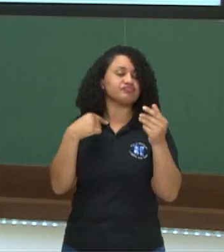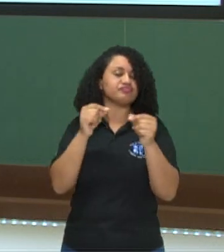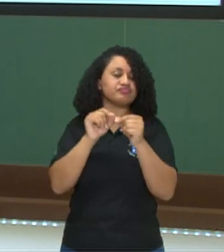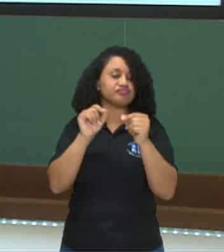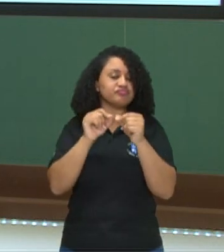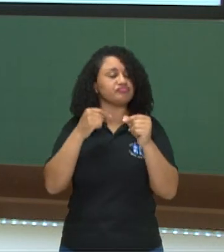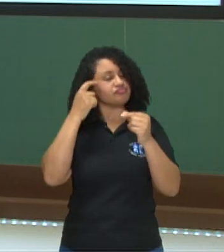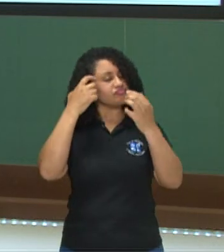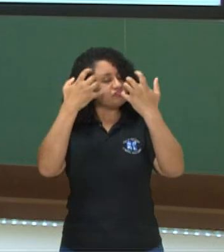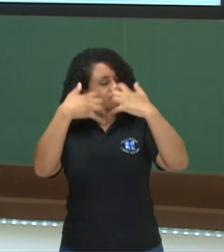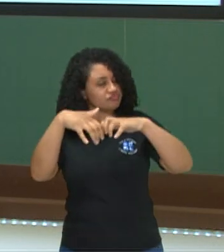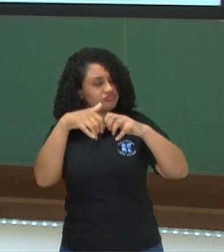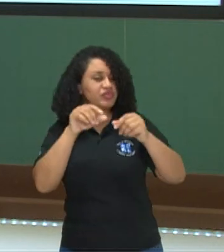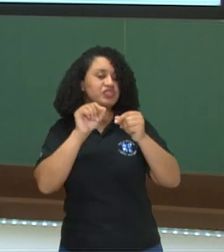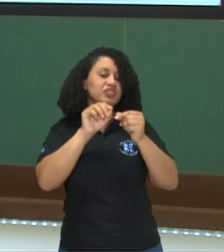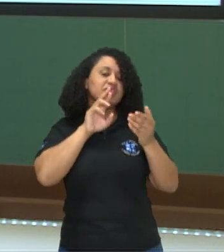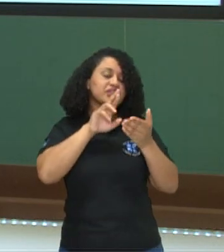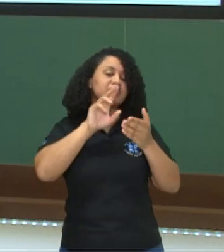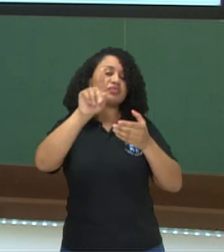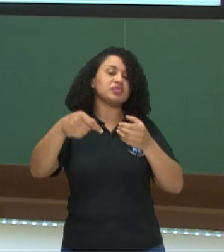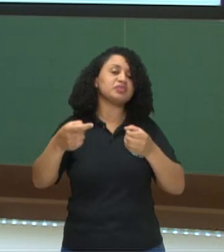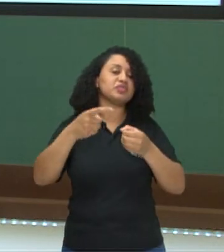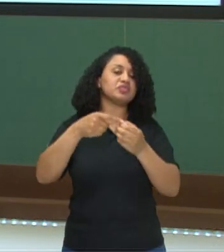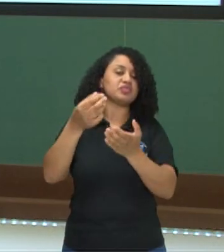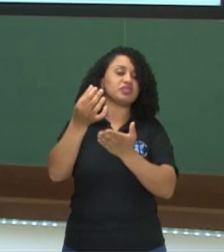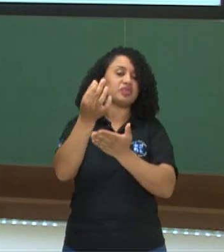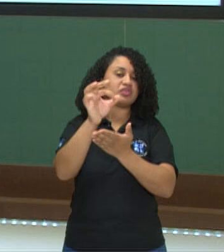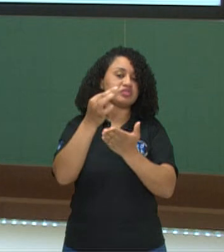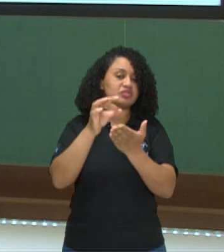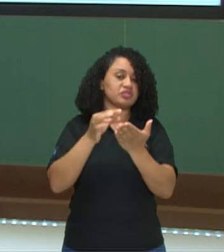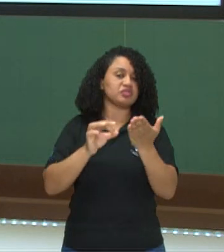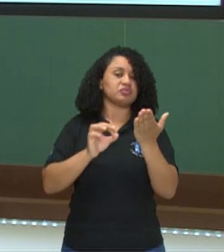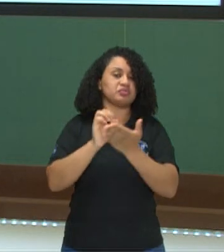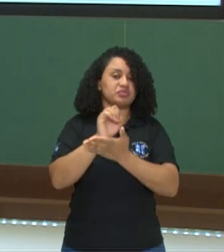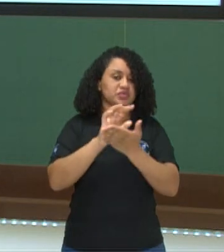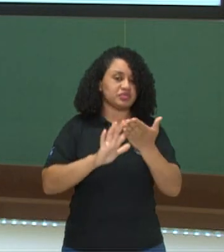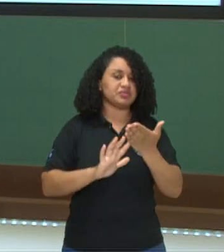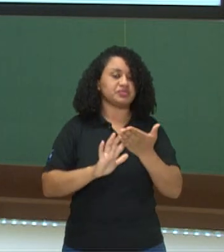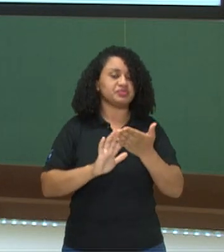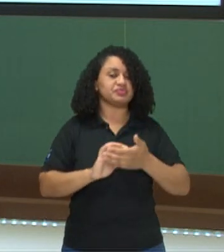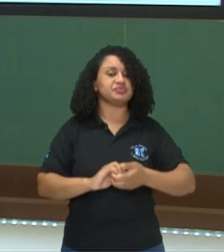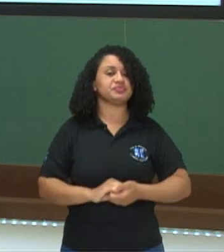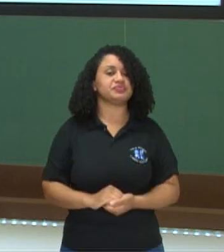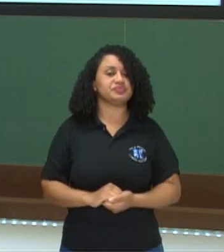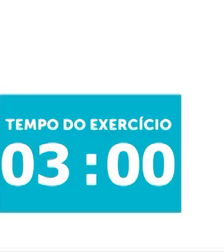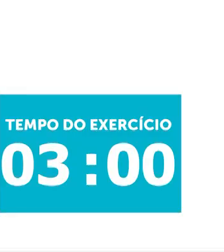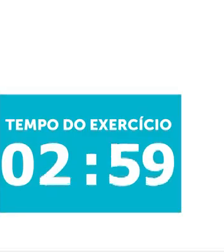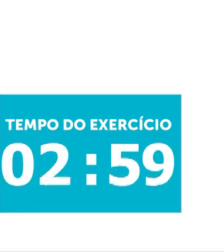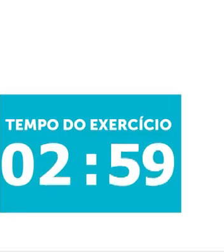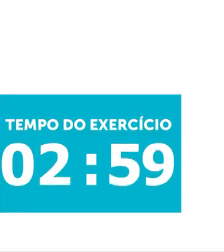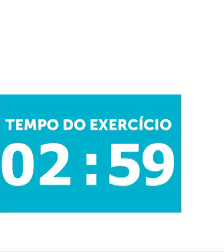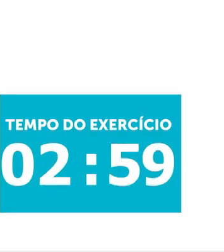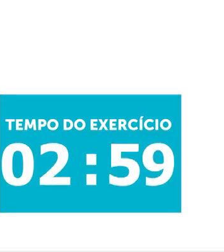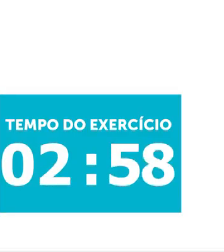aí, reflete um pouquinho, articula, que eu volto já já comentando essa questão com vocês.